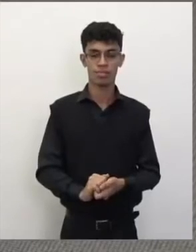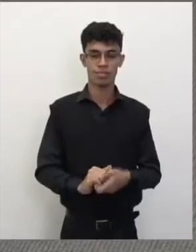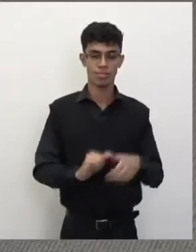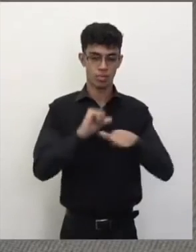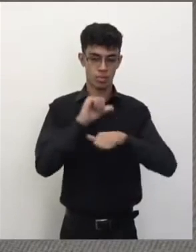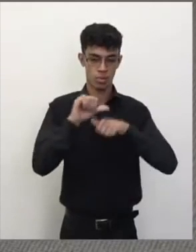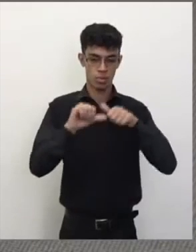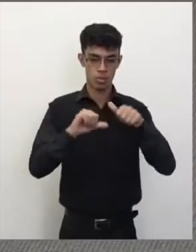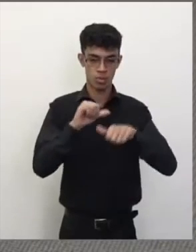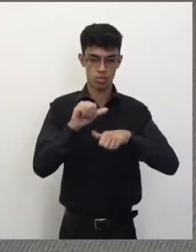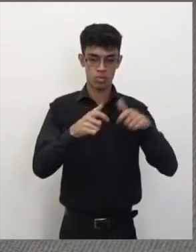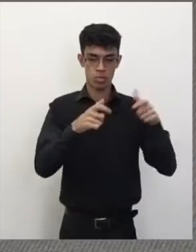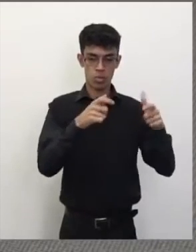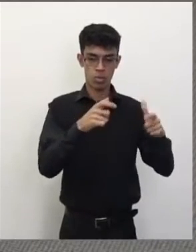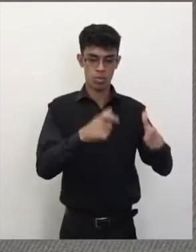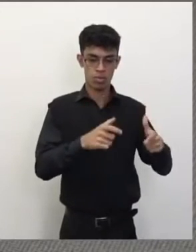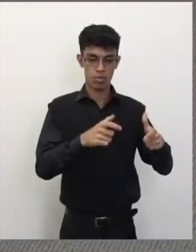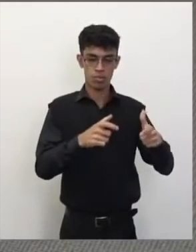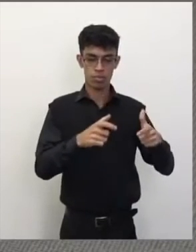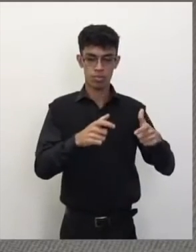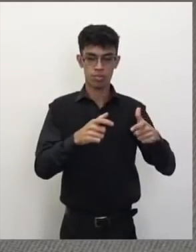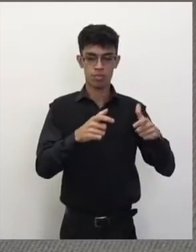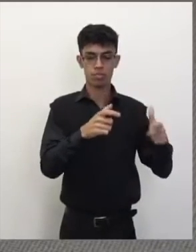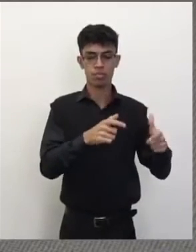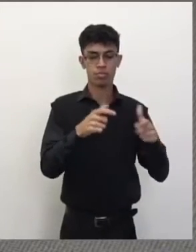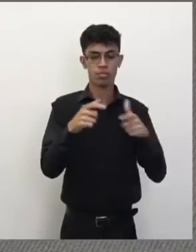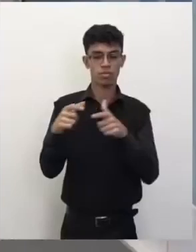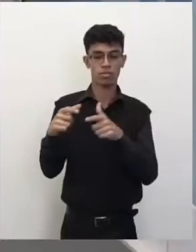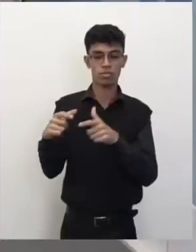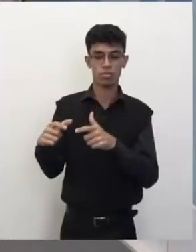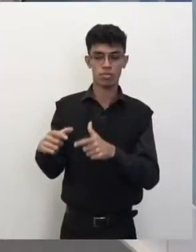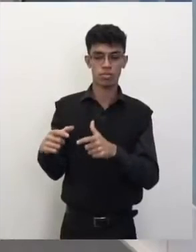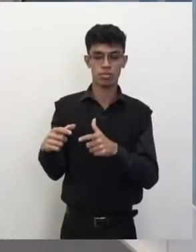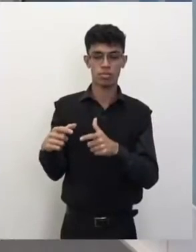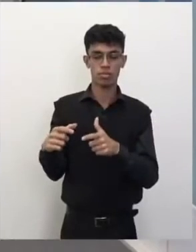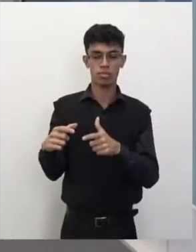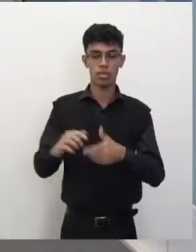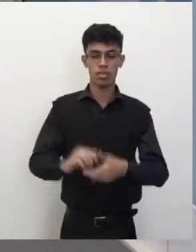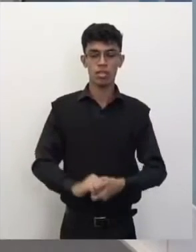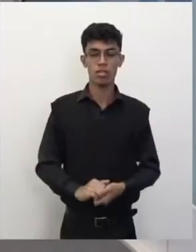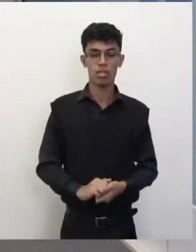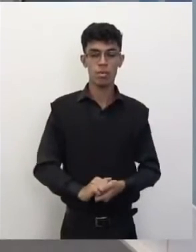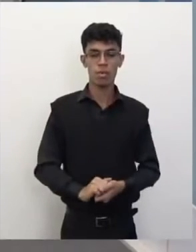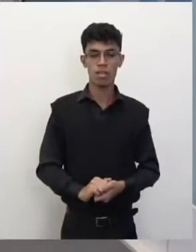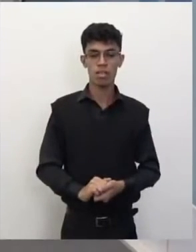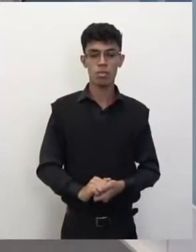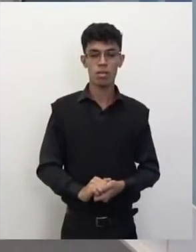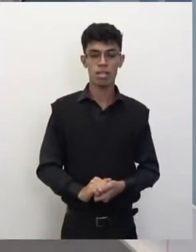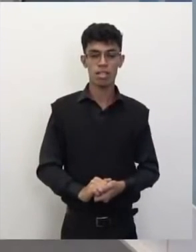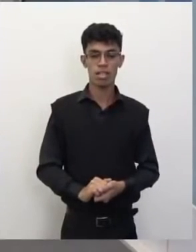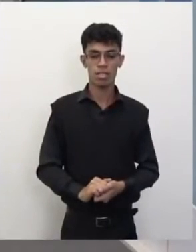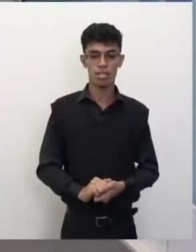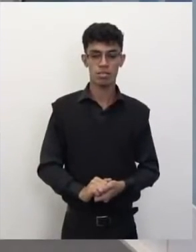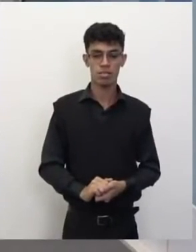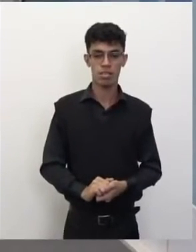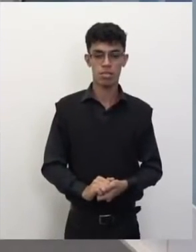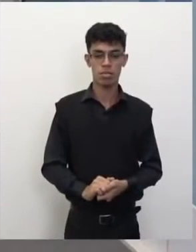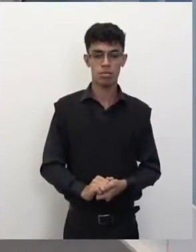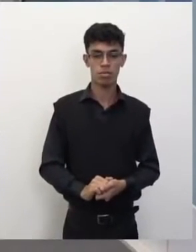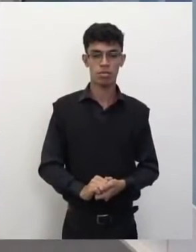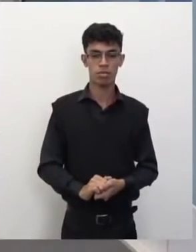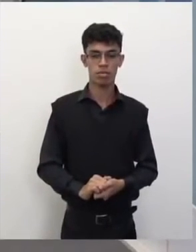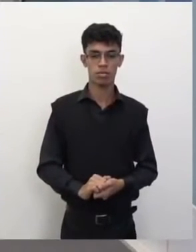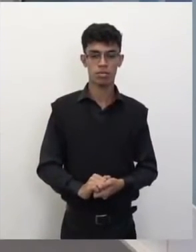direção completamente aí, né? Como se fosse o caminho contrário e etc. É uma rotação de 180 graus. Perfeito. E é isso que eu tenho